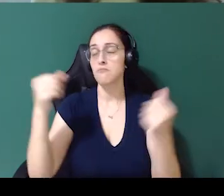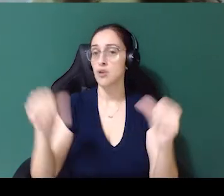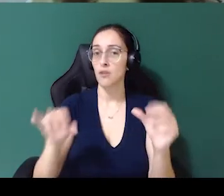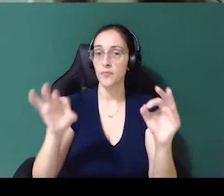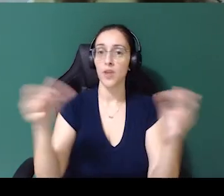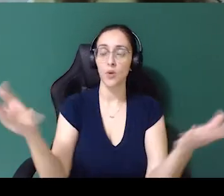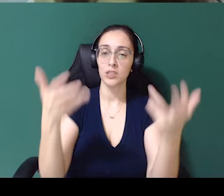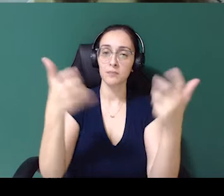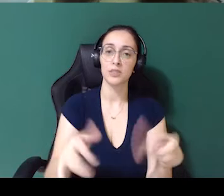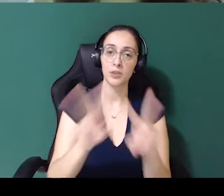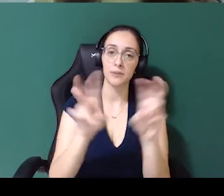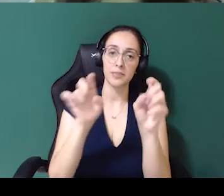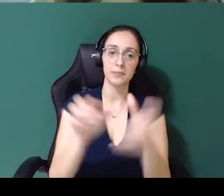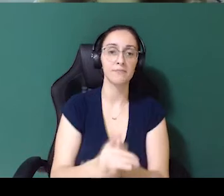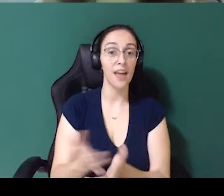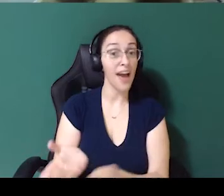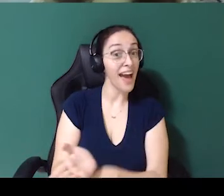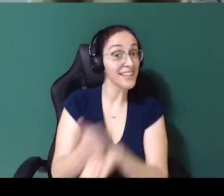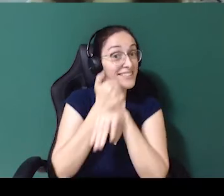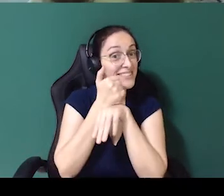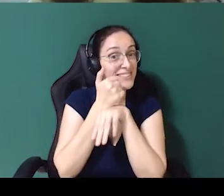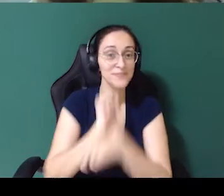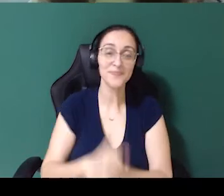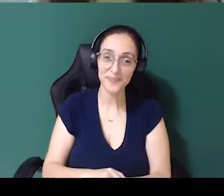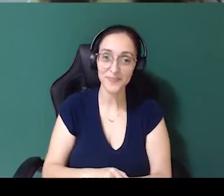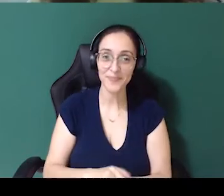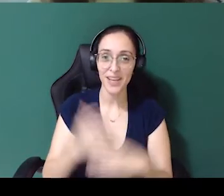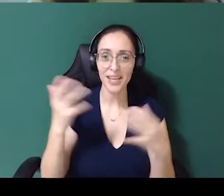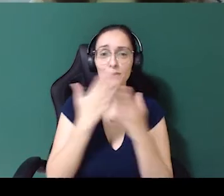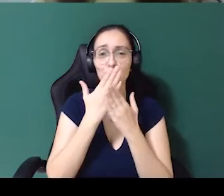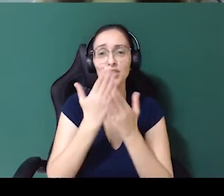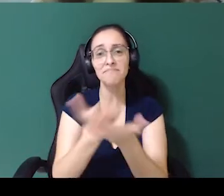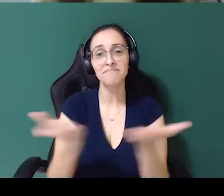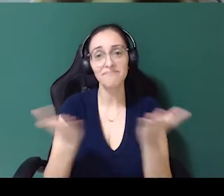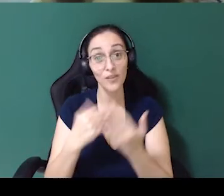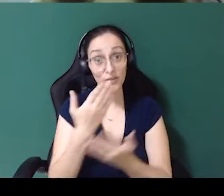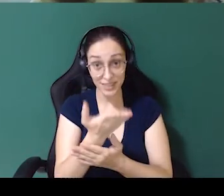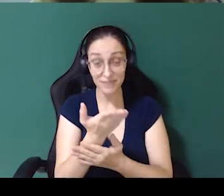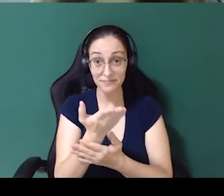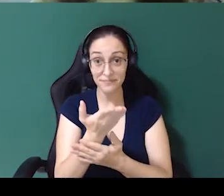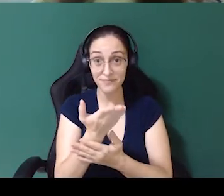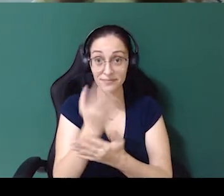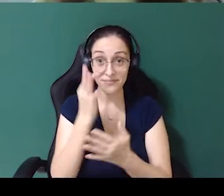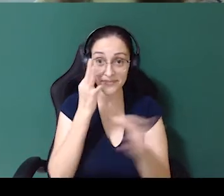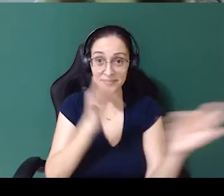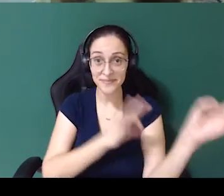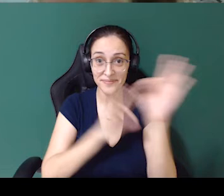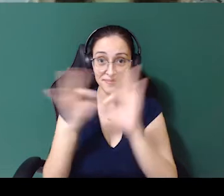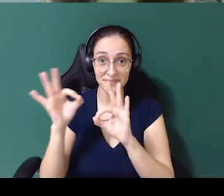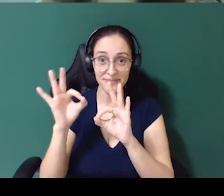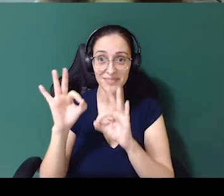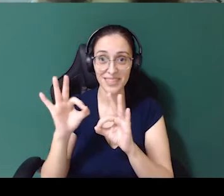falar um pouco disso. Mas antes, eu quero te pedir, você que está assistindo,